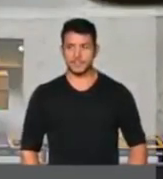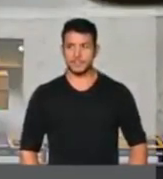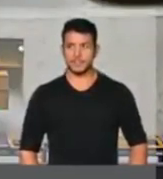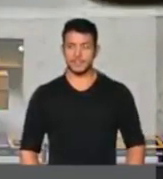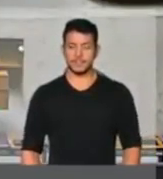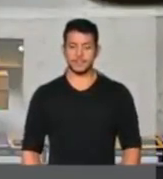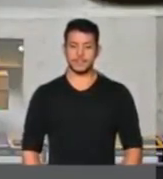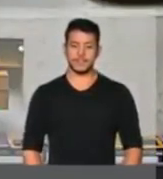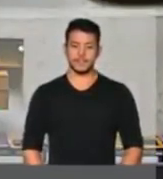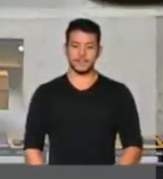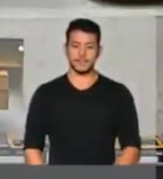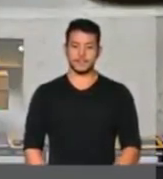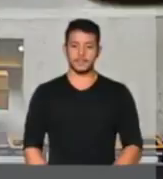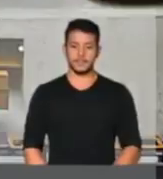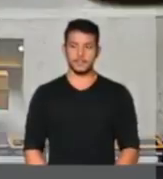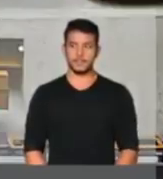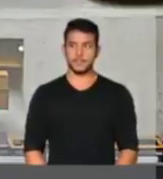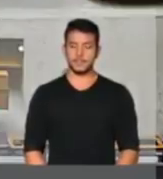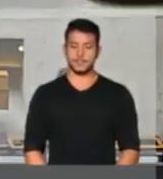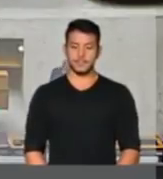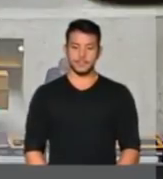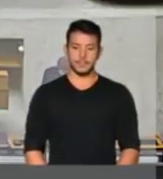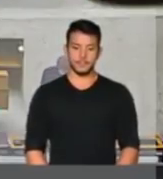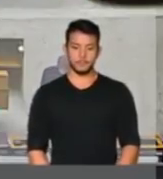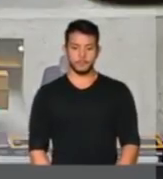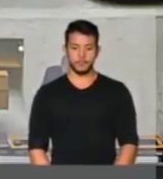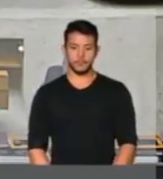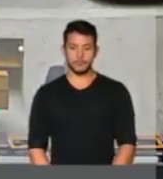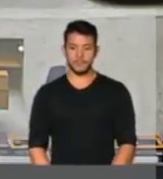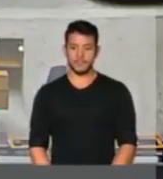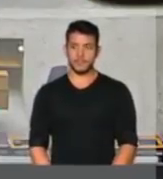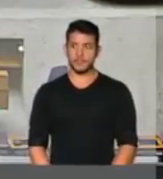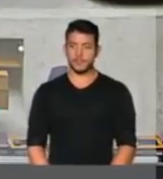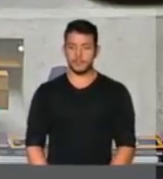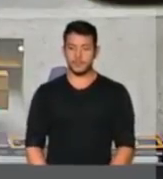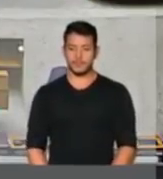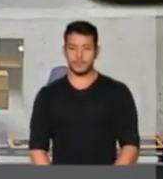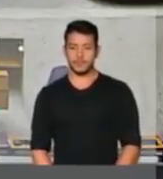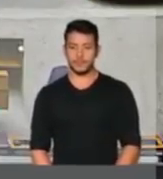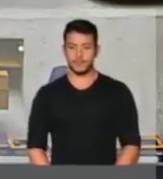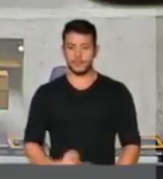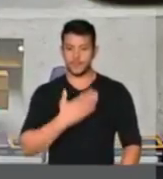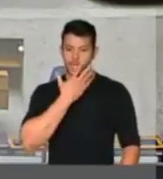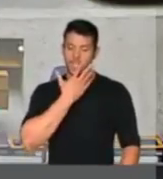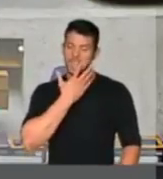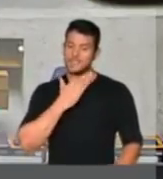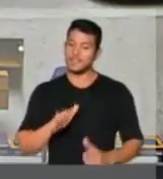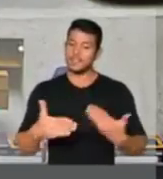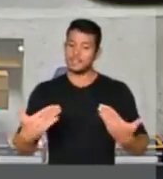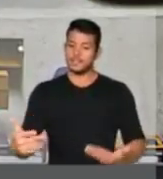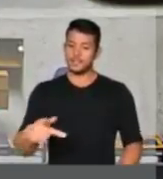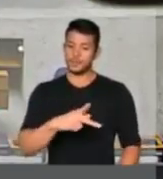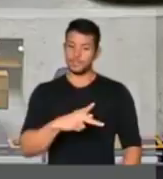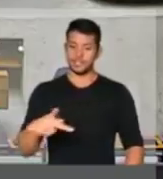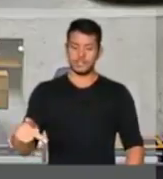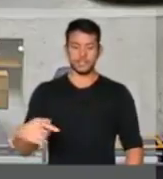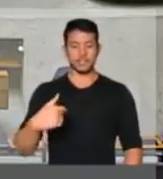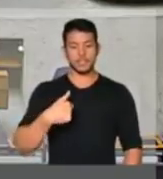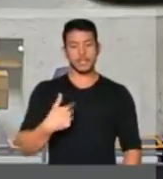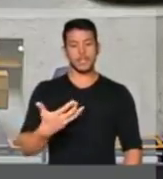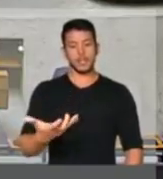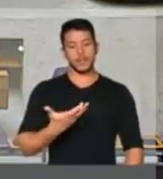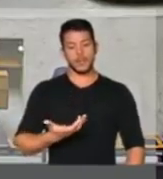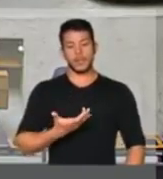Vossa Excelência tem 3 minutos para seu pronunciamento. Senhor presidente, senhores deputados, gostaria de rebater